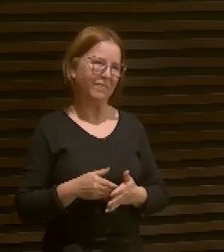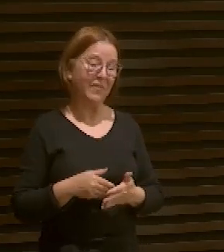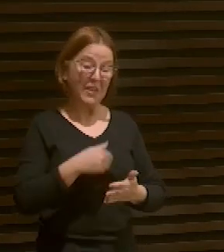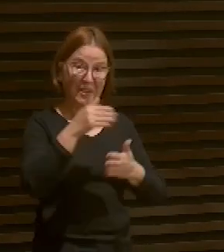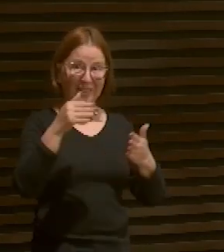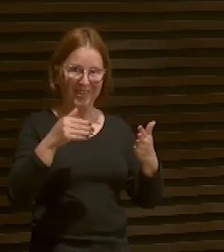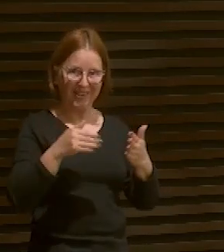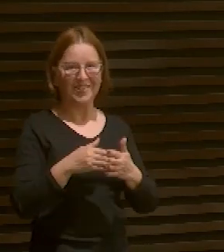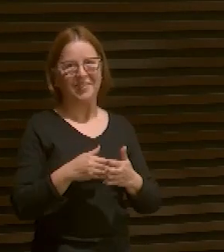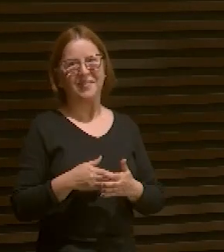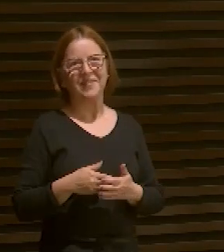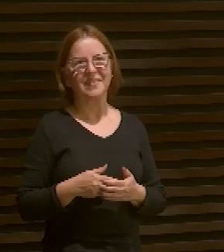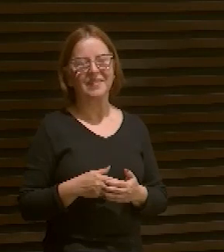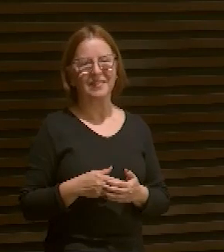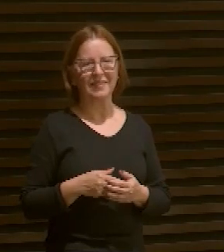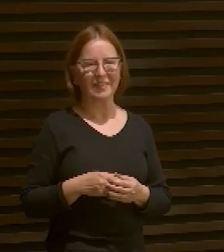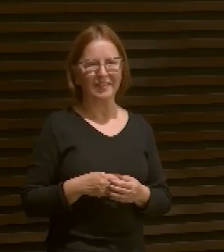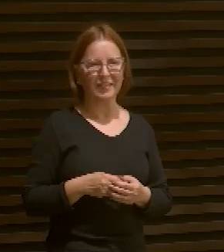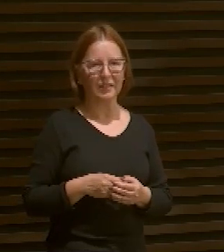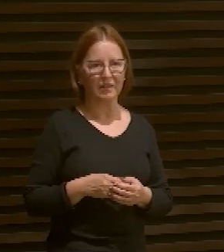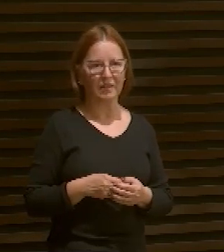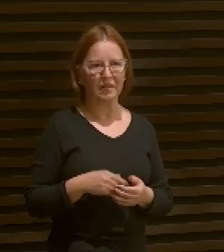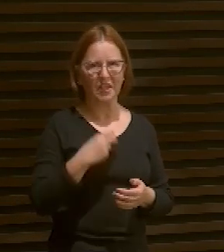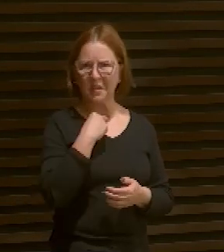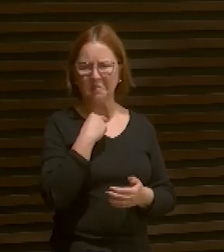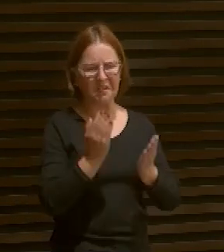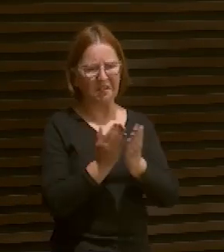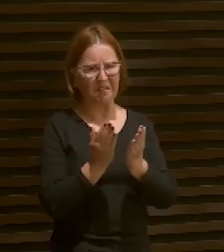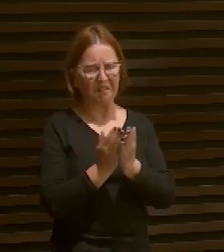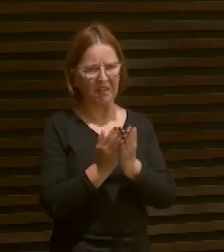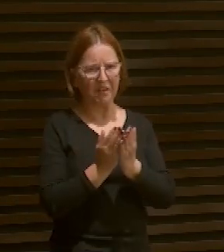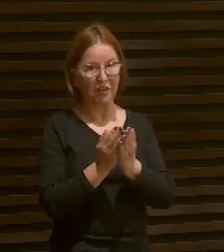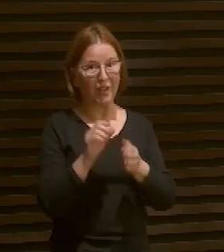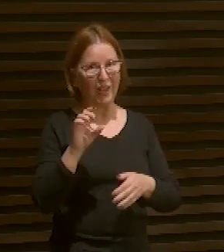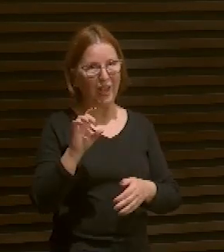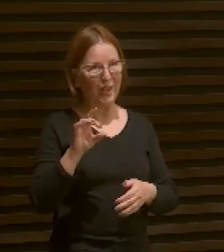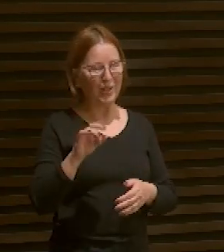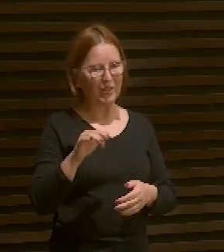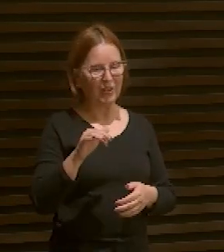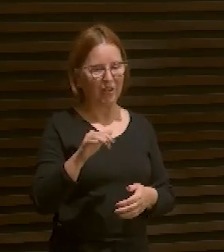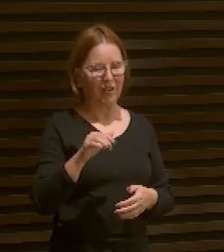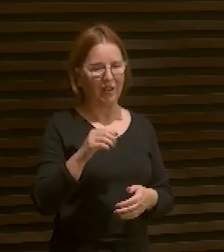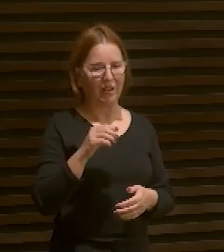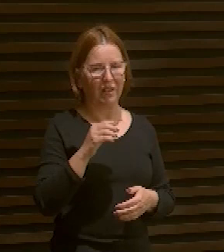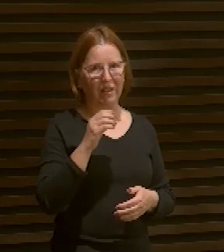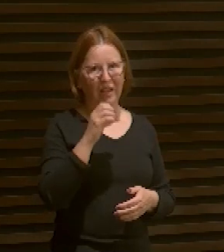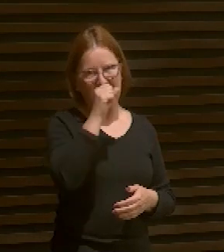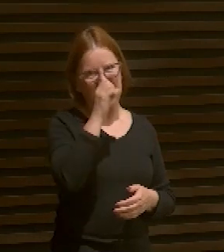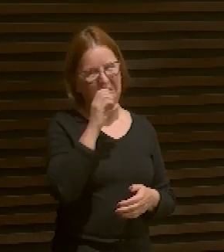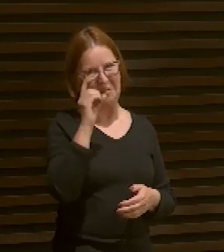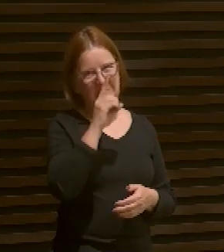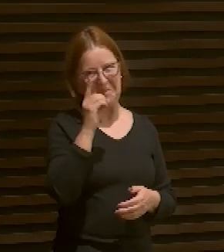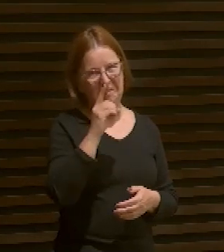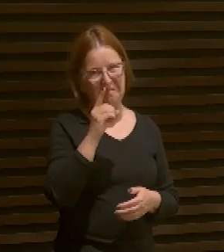Em tudo. Eu não posso ser um crente só de final de semana. Eu não posso ser um novo nascido